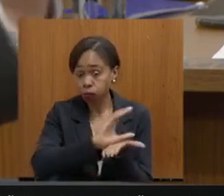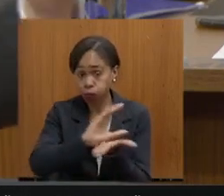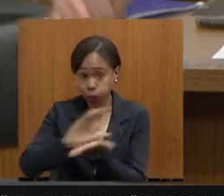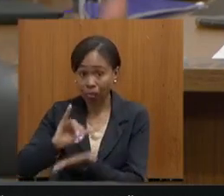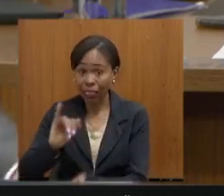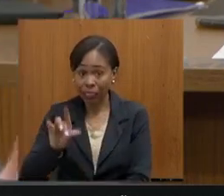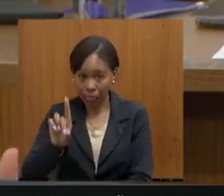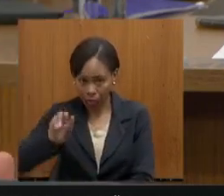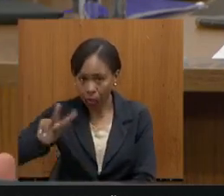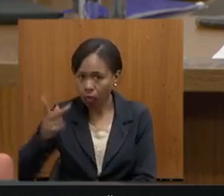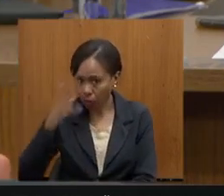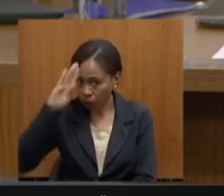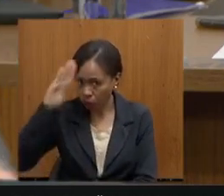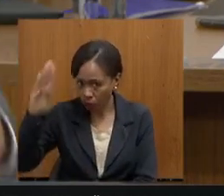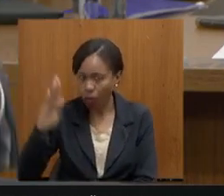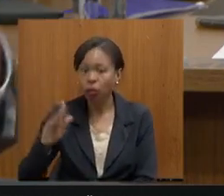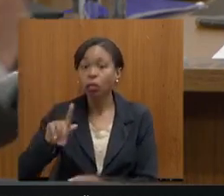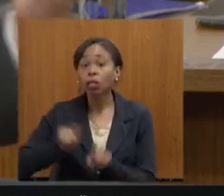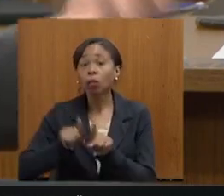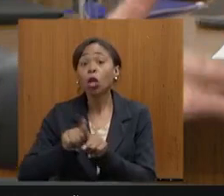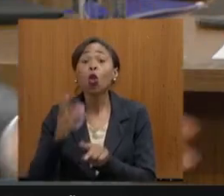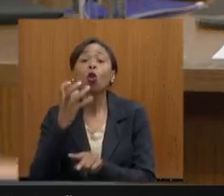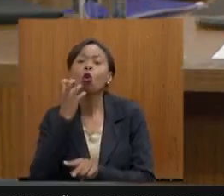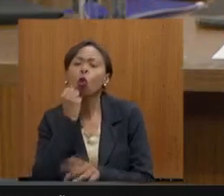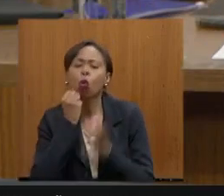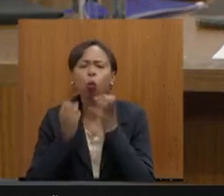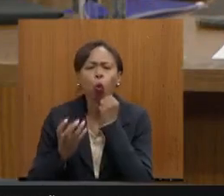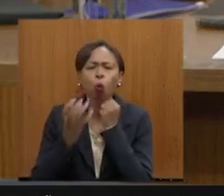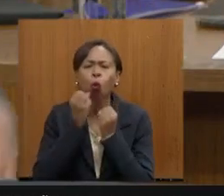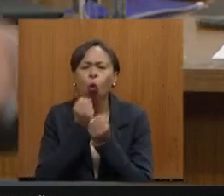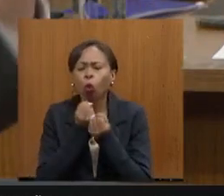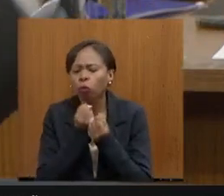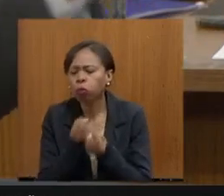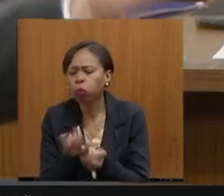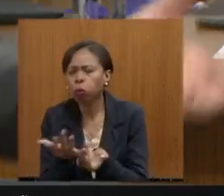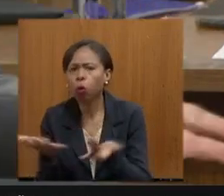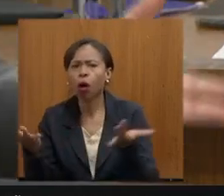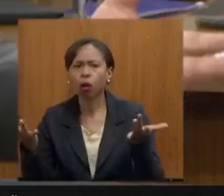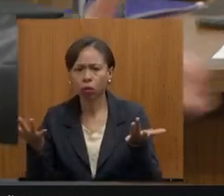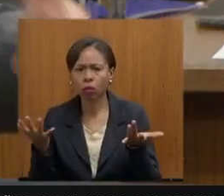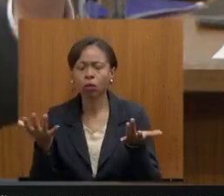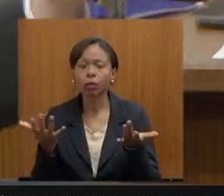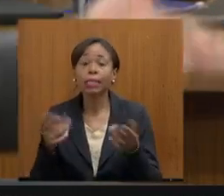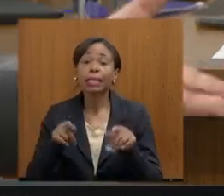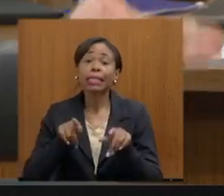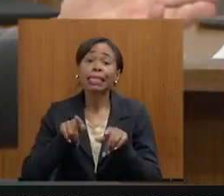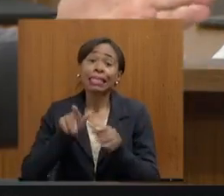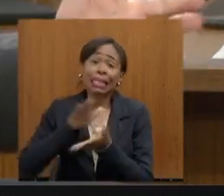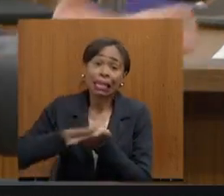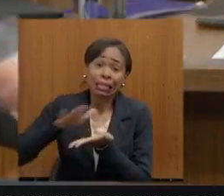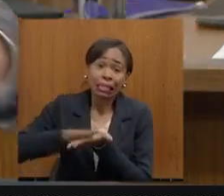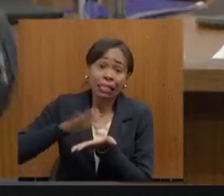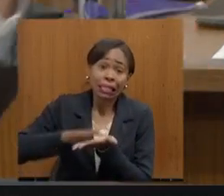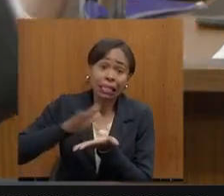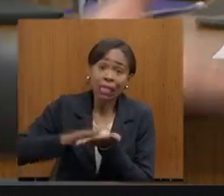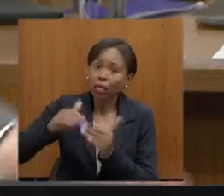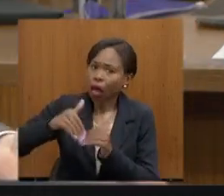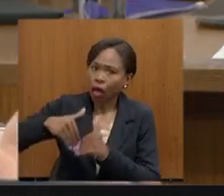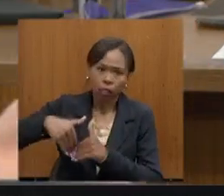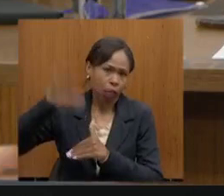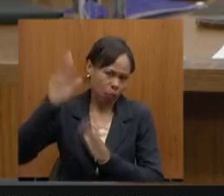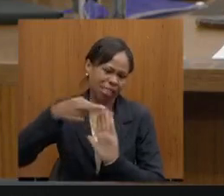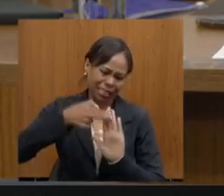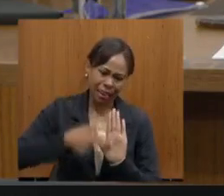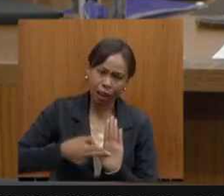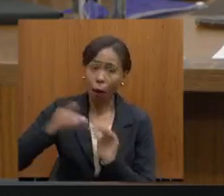deram errado muito a distribuição de lucro e também é um caixa que sai da companhia e despesas Acima das regulatórias que